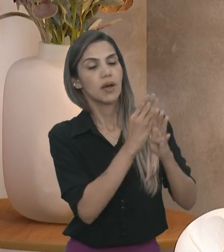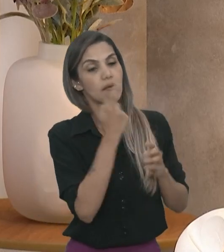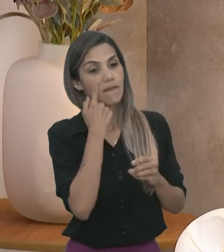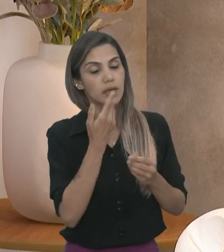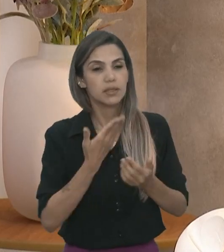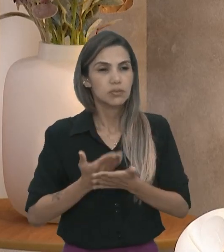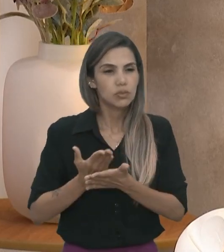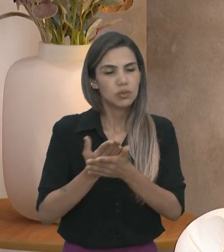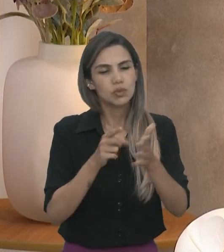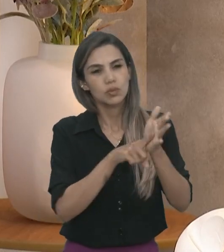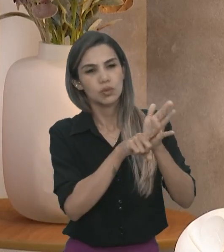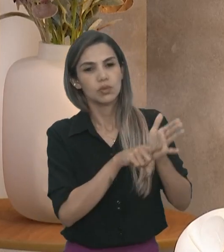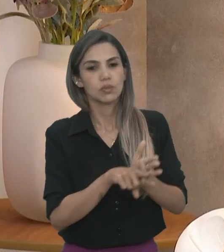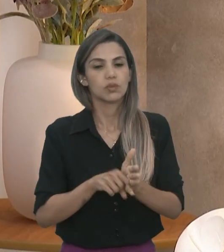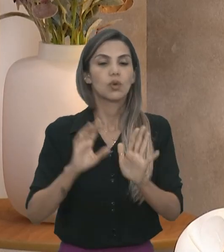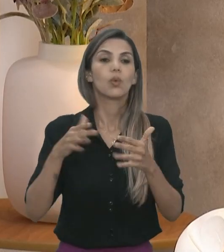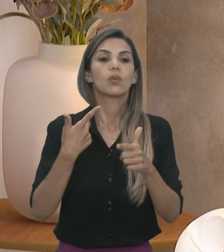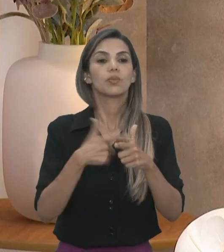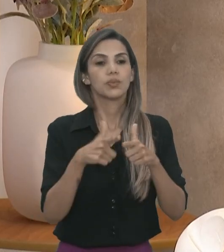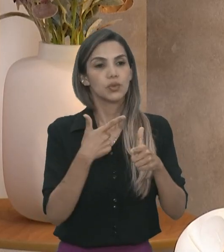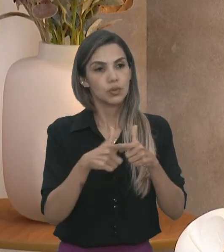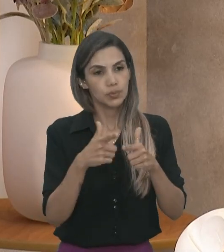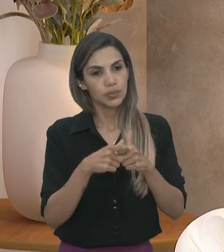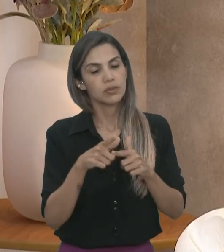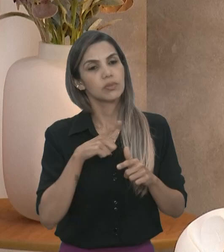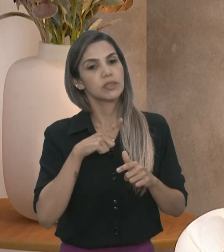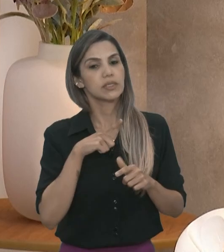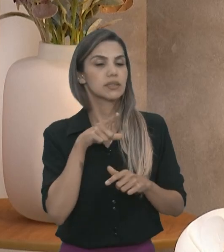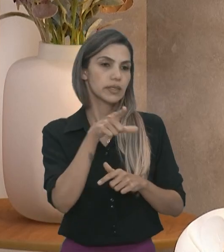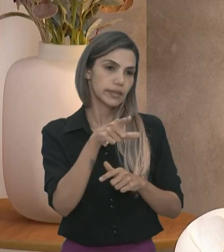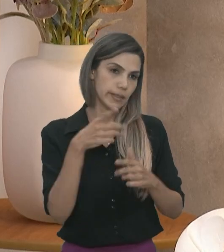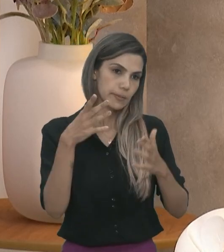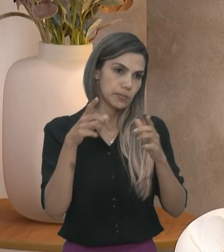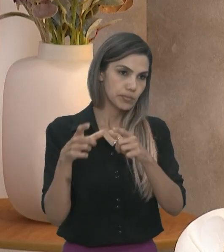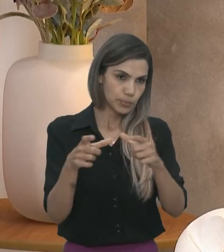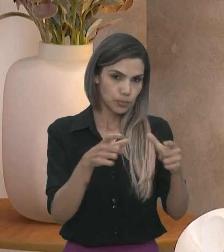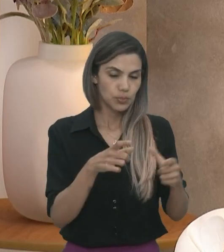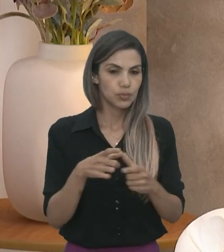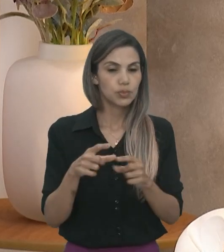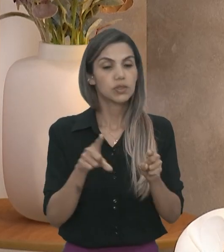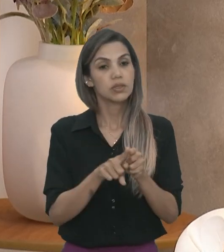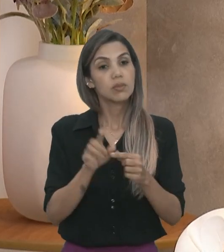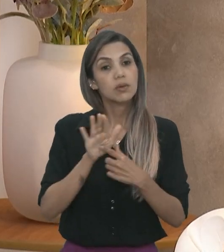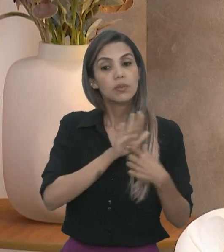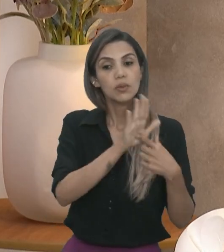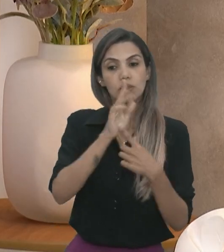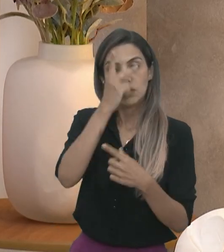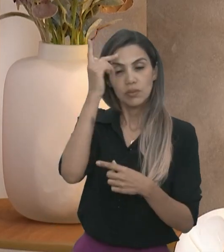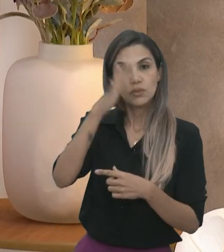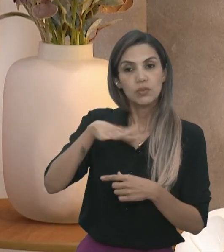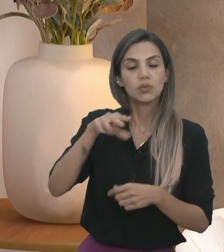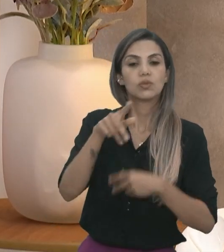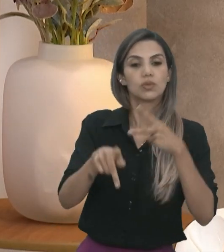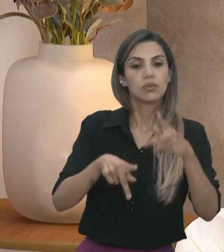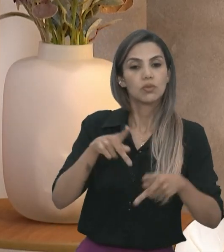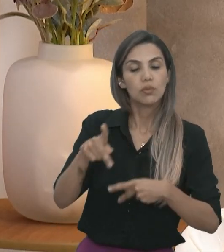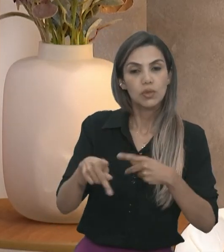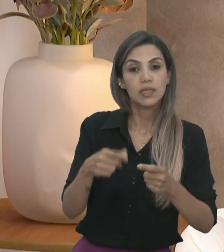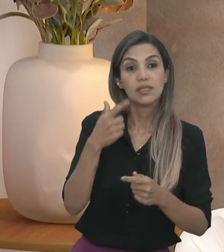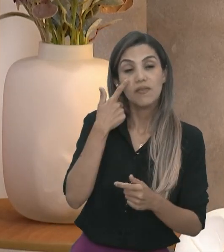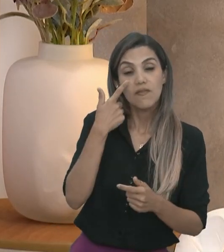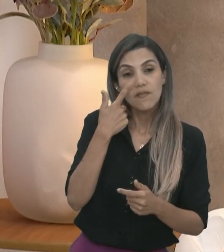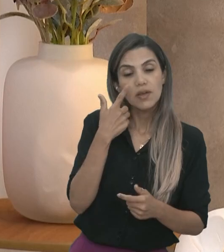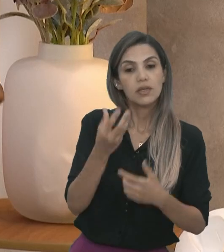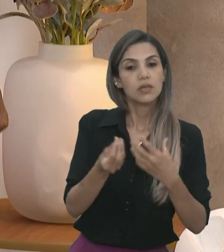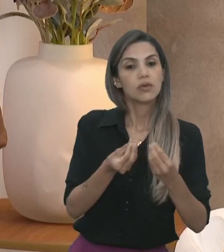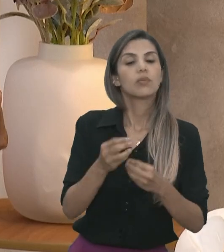manifestações patológicas estão acometendo essas estruturas e mostrar para a população um olhar diferente, um olhar técnico e